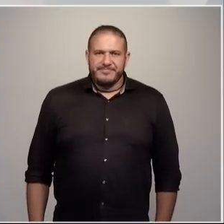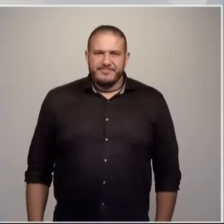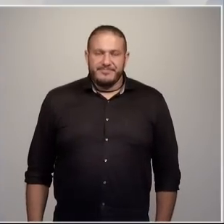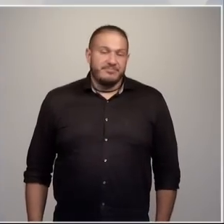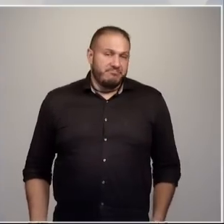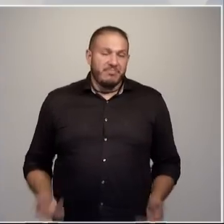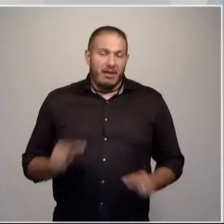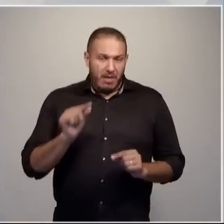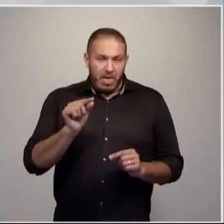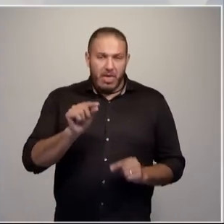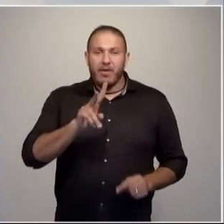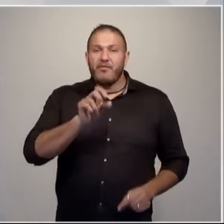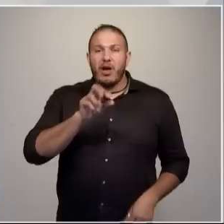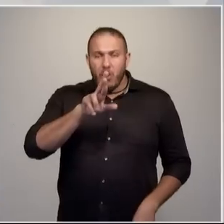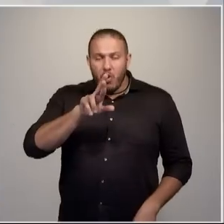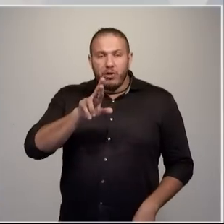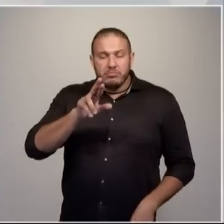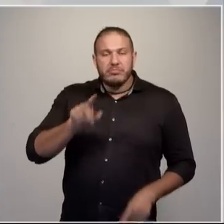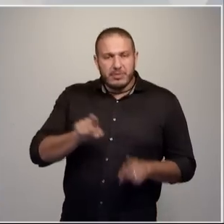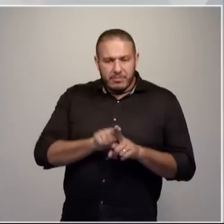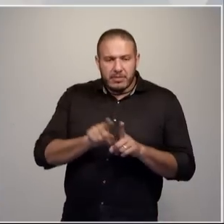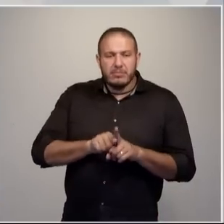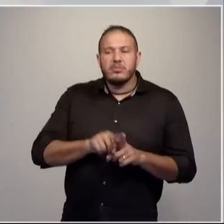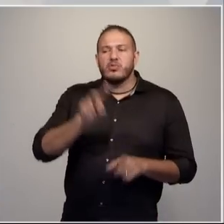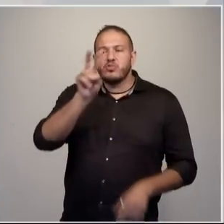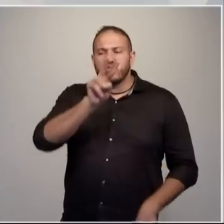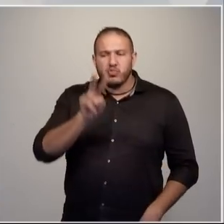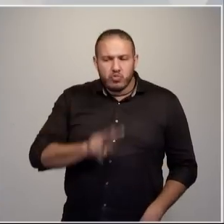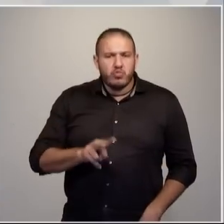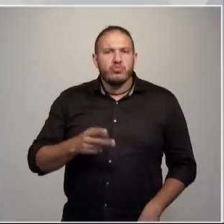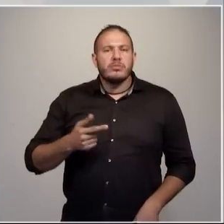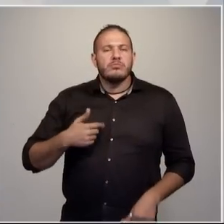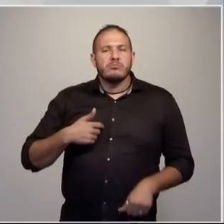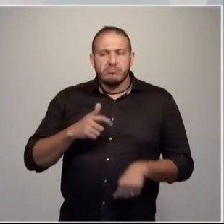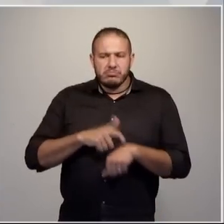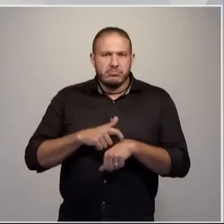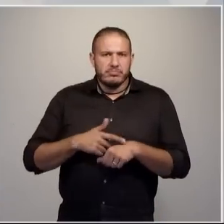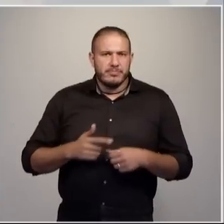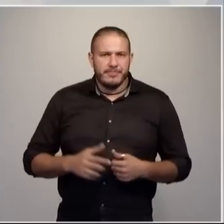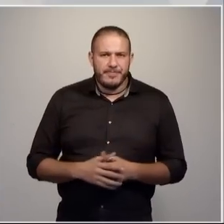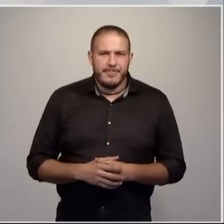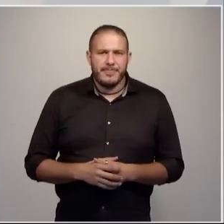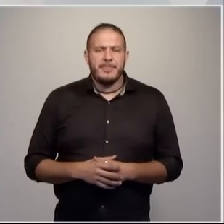E que é o valor da integral dupla quando os extremos estão variáveis.